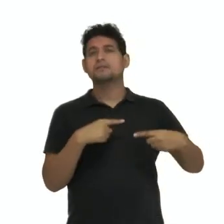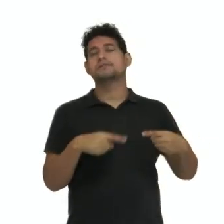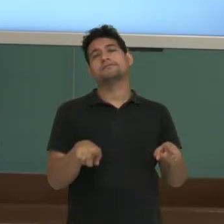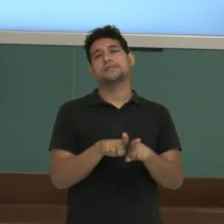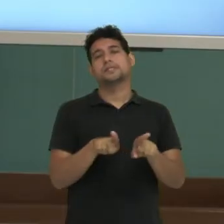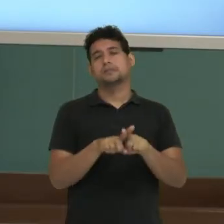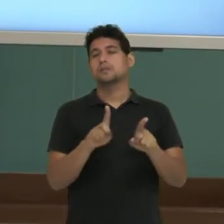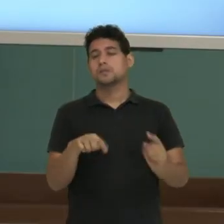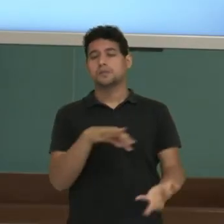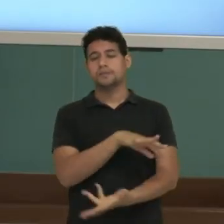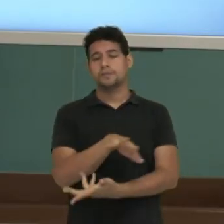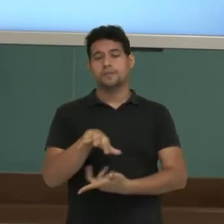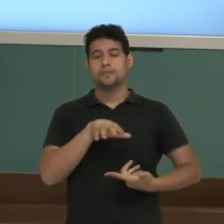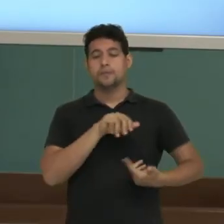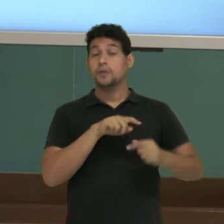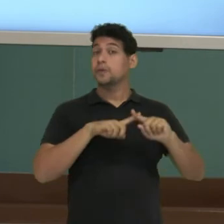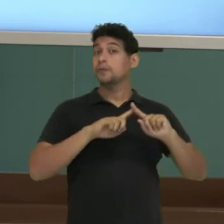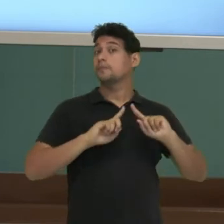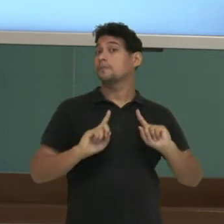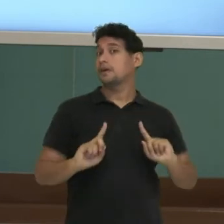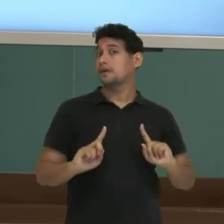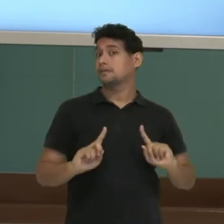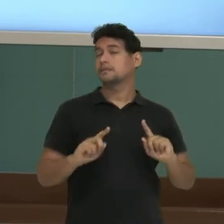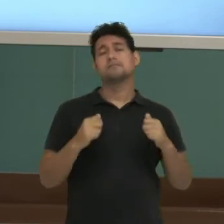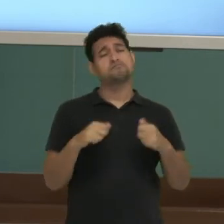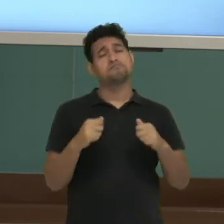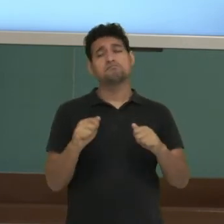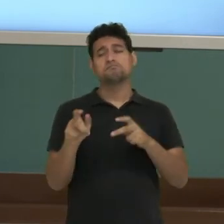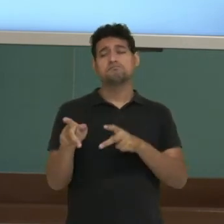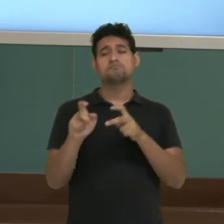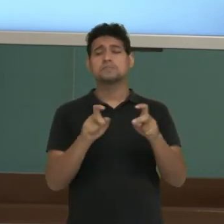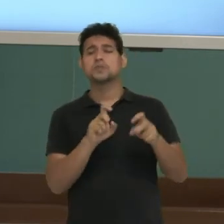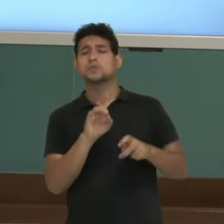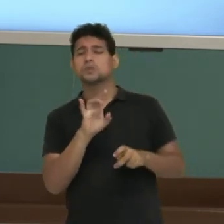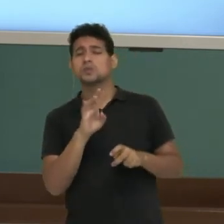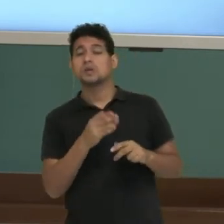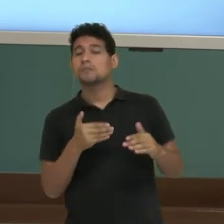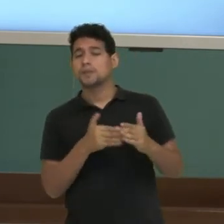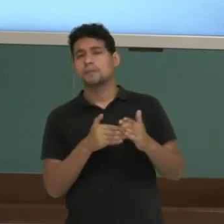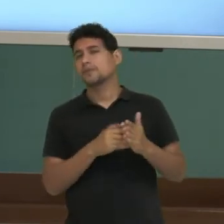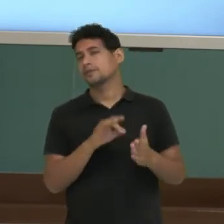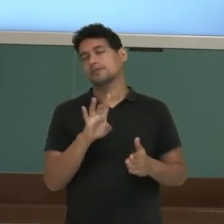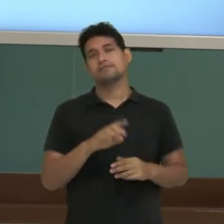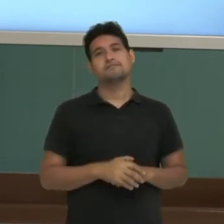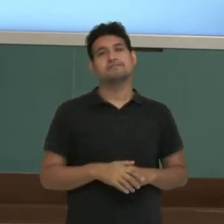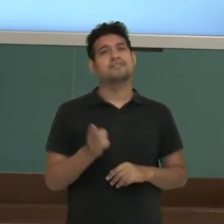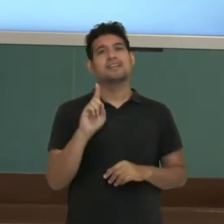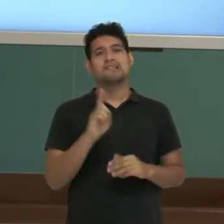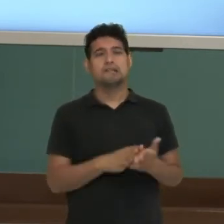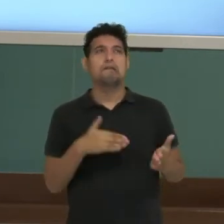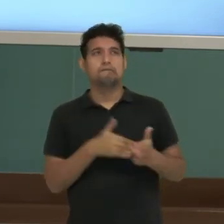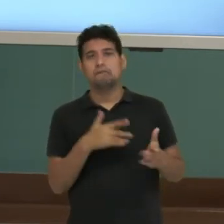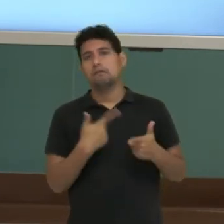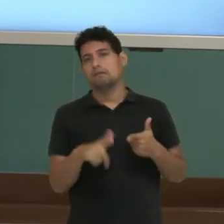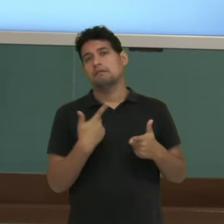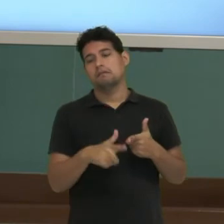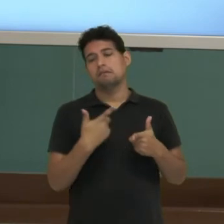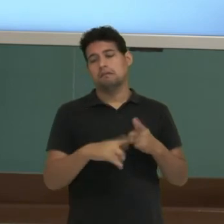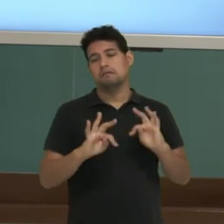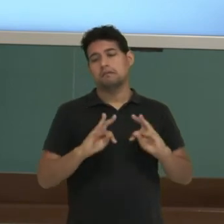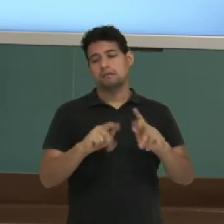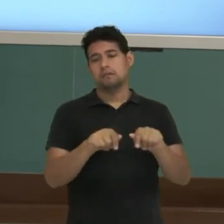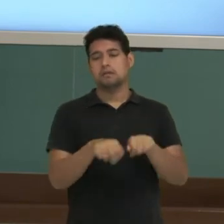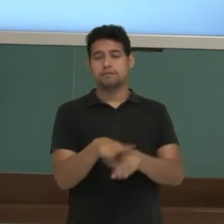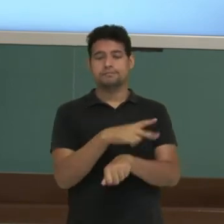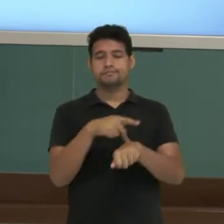e mundial, mas que deve ser encarado como apenas um obstáculo e não um empecilho literal para que esse